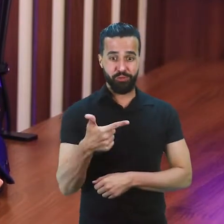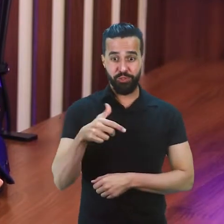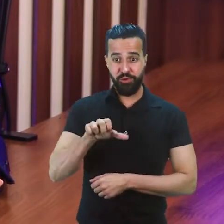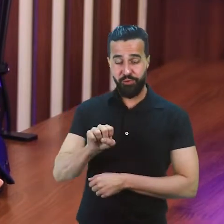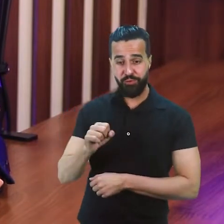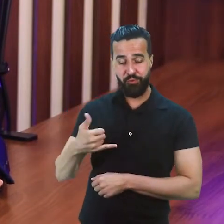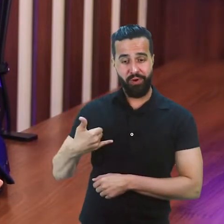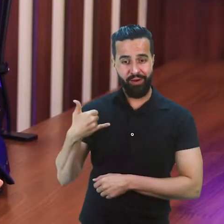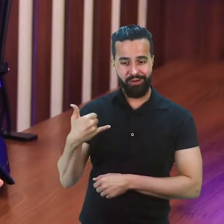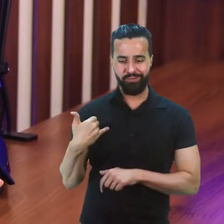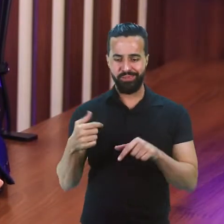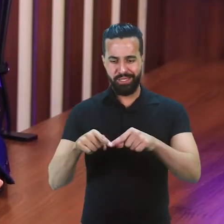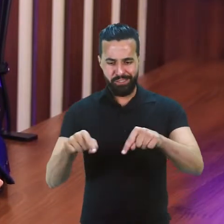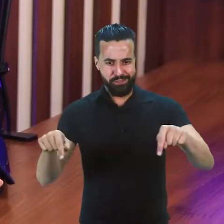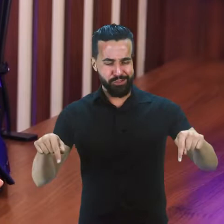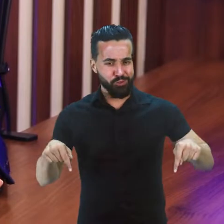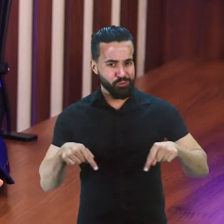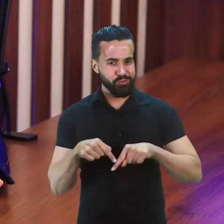Com escritório